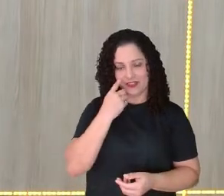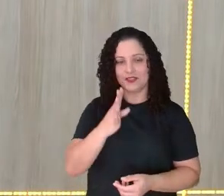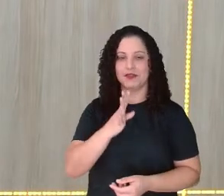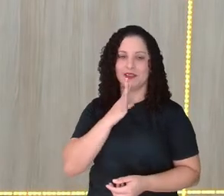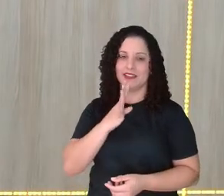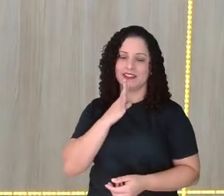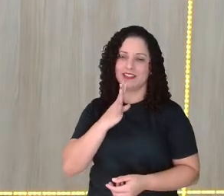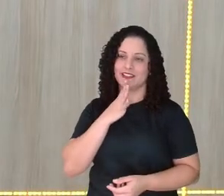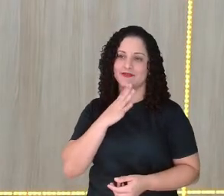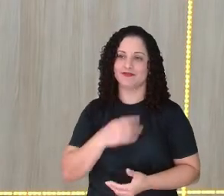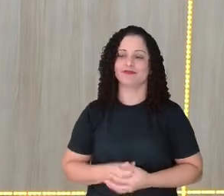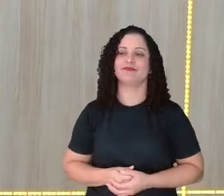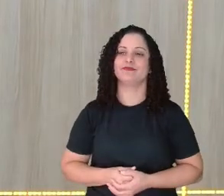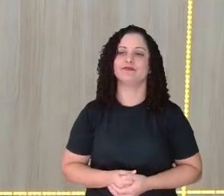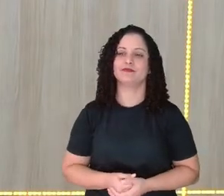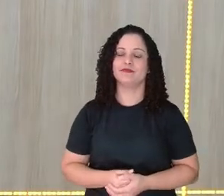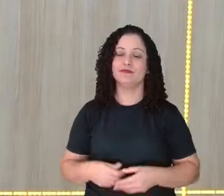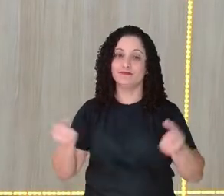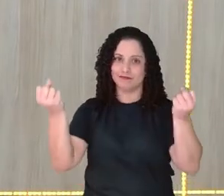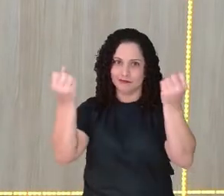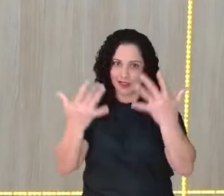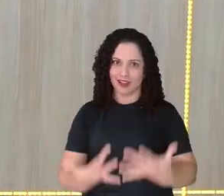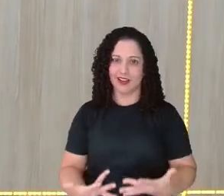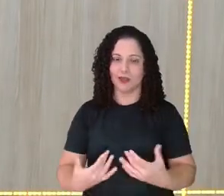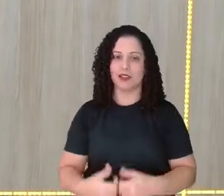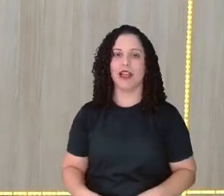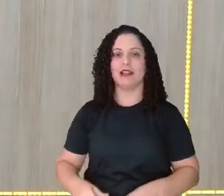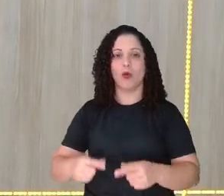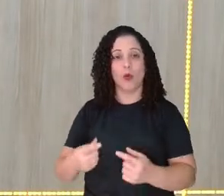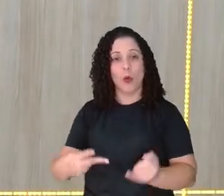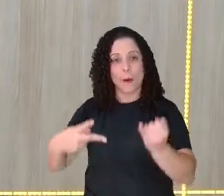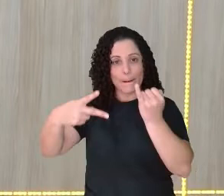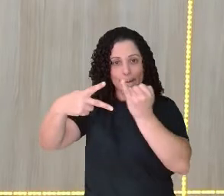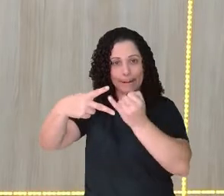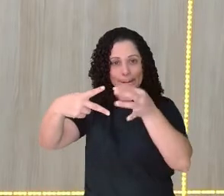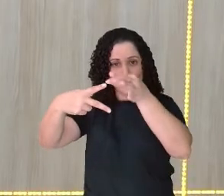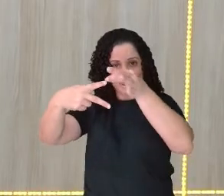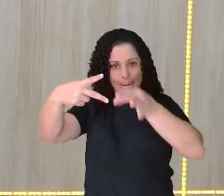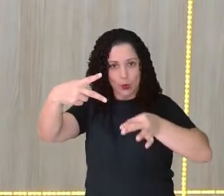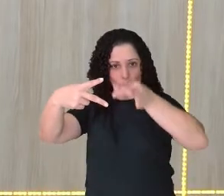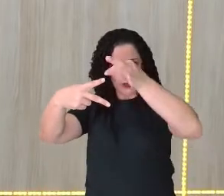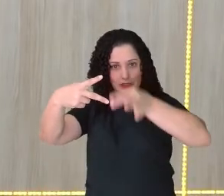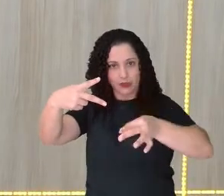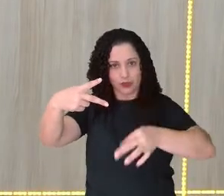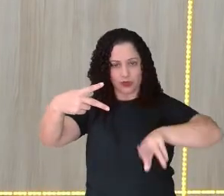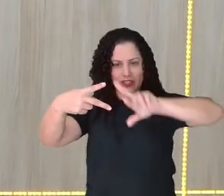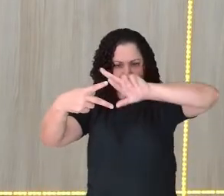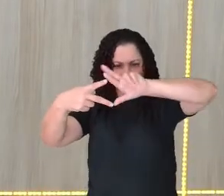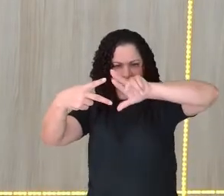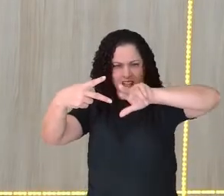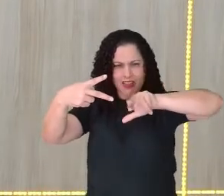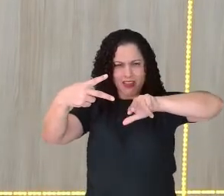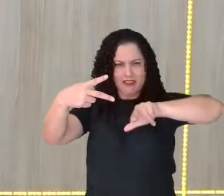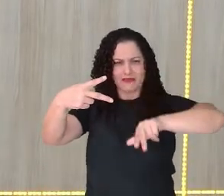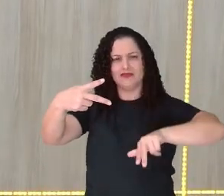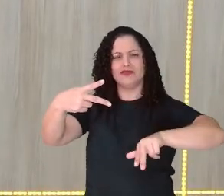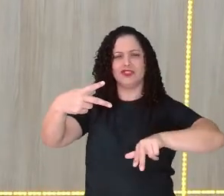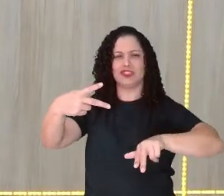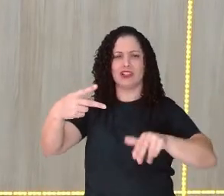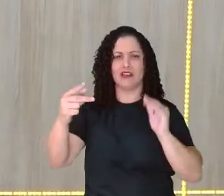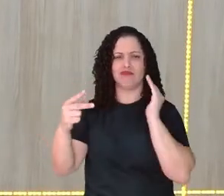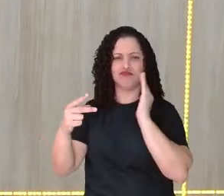dos seus elementos. Então, um polígono, ele tem vários elementos, tá bom? Mas,